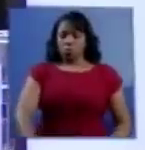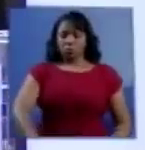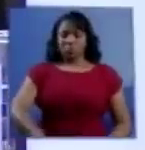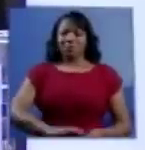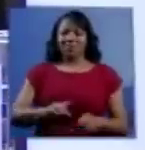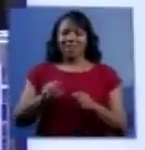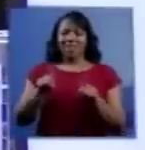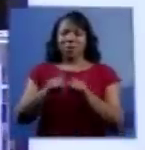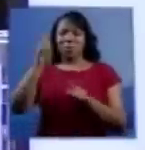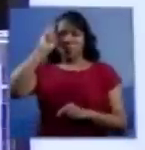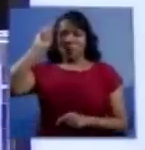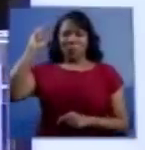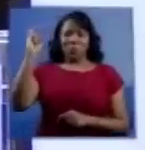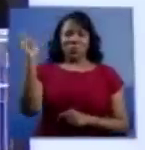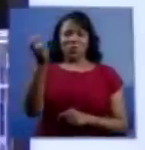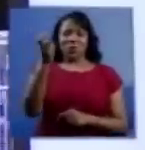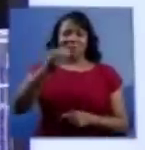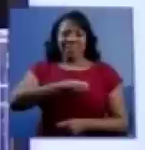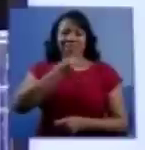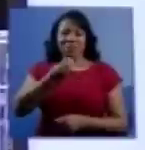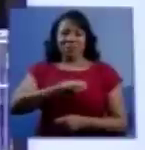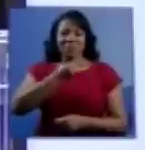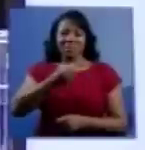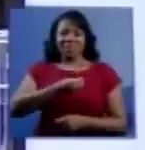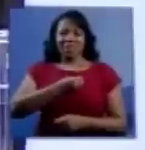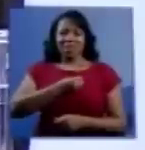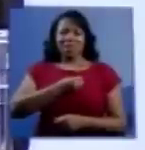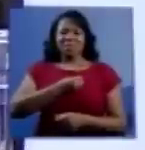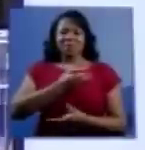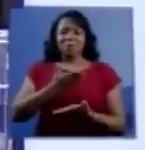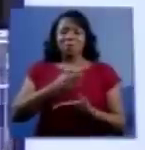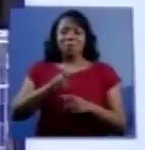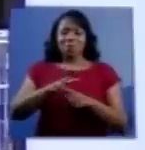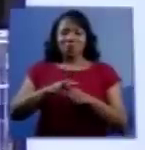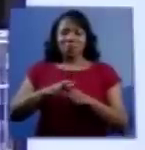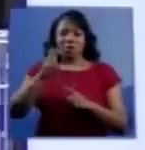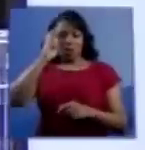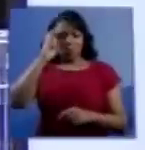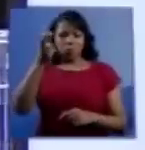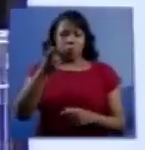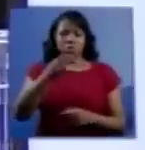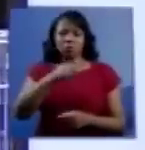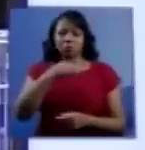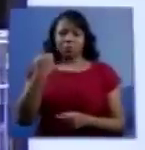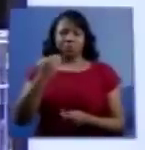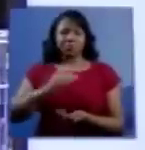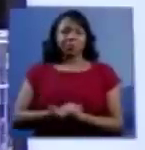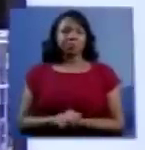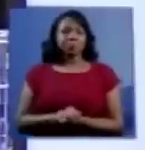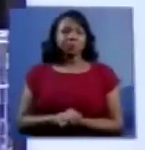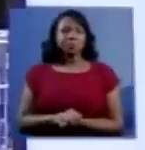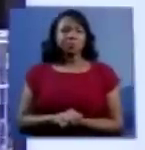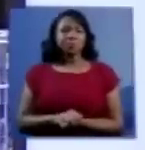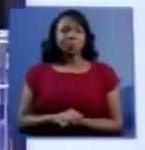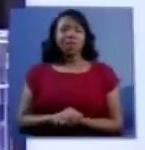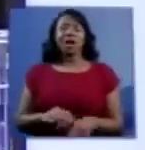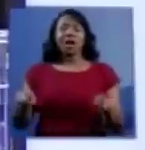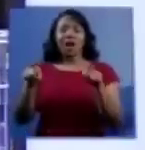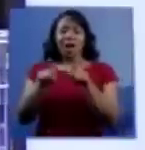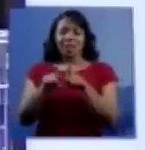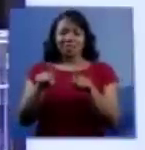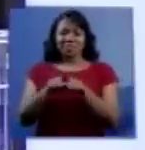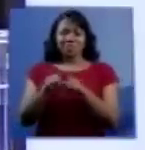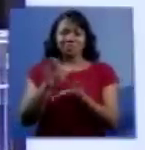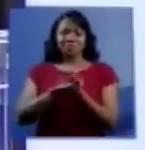cultura da vida portanto hostil a uma cultura de morte assim